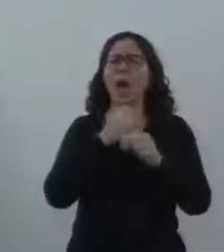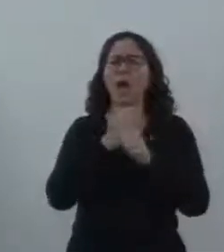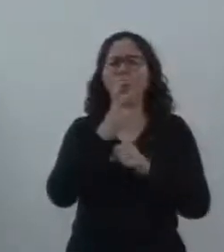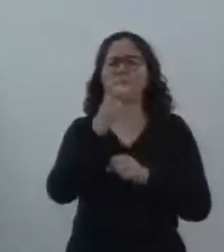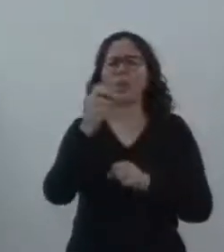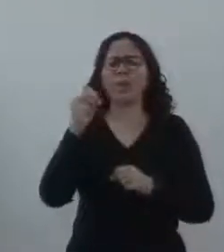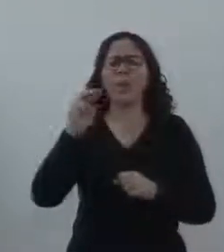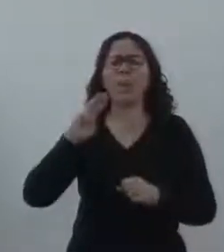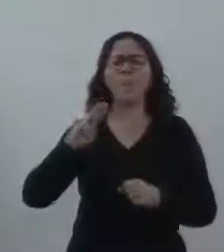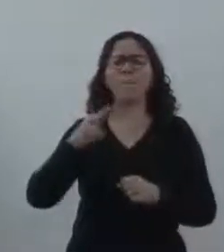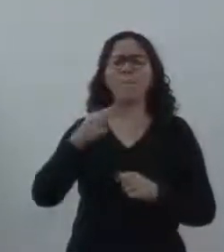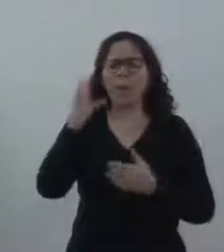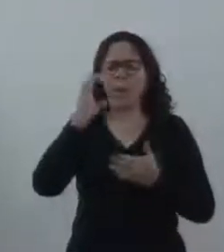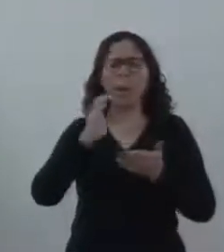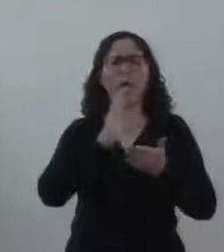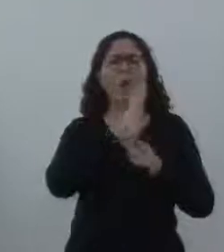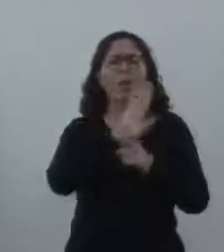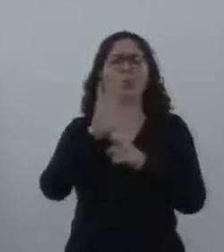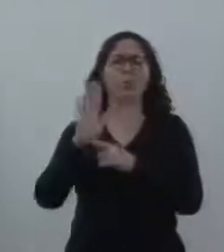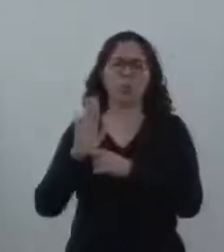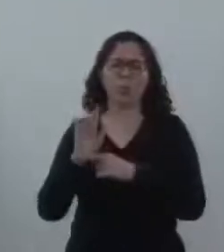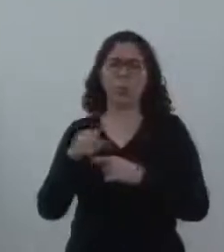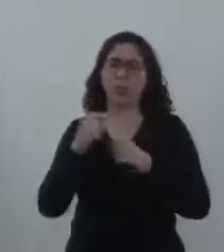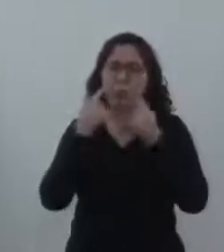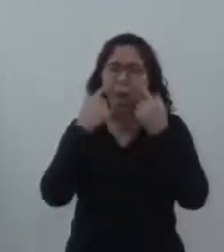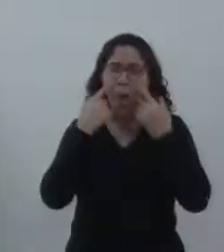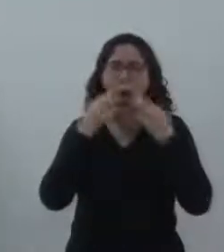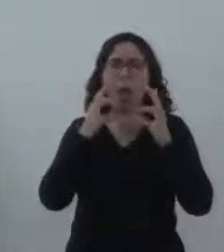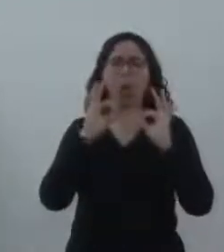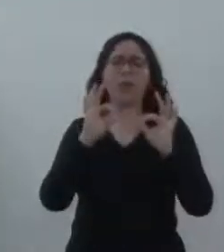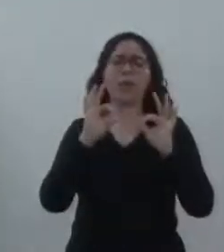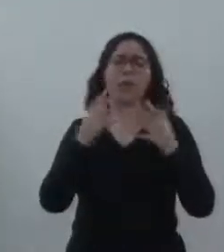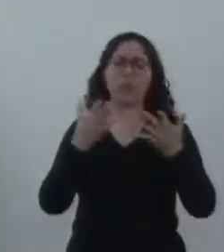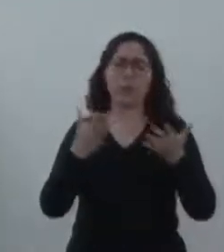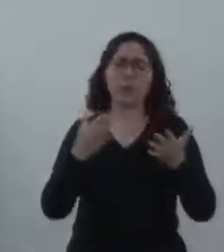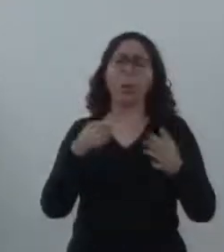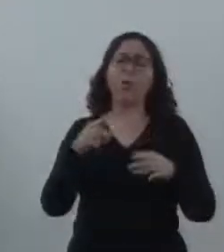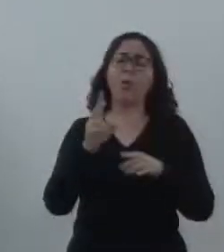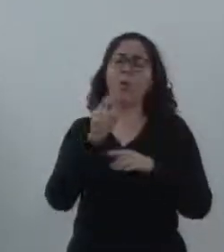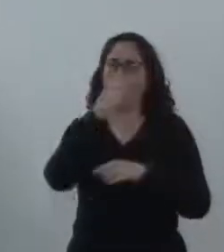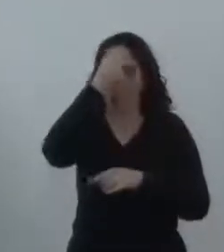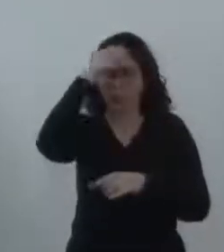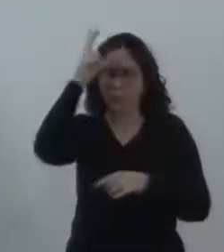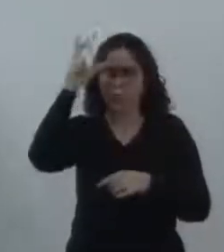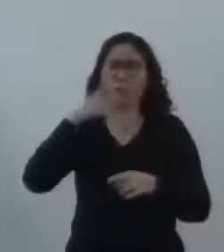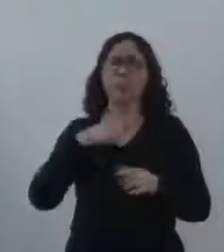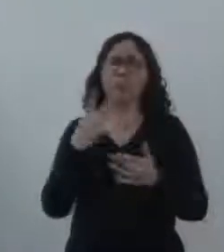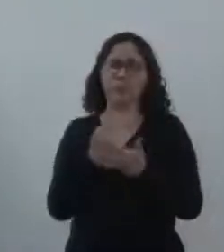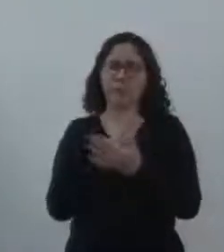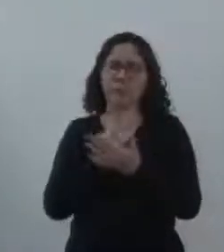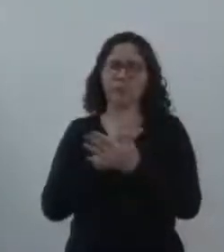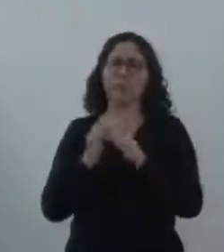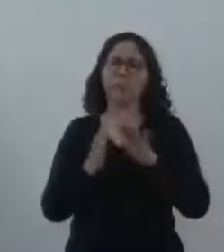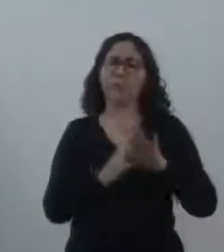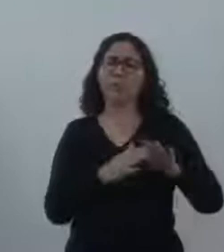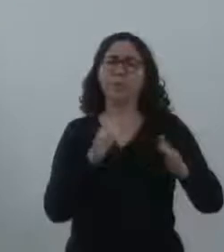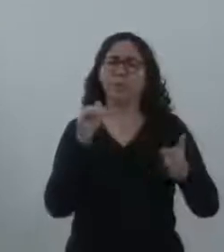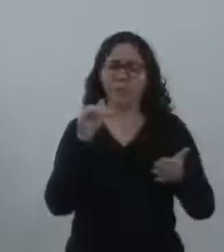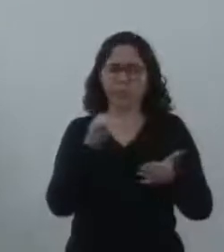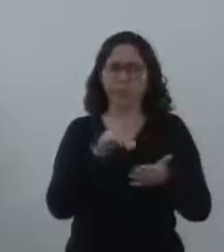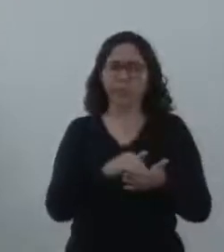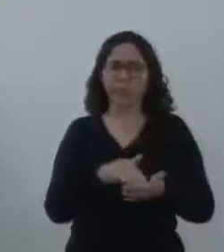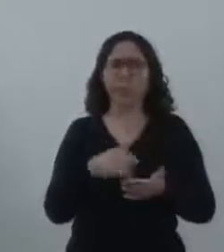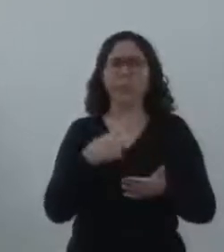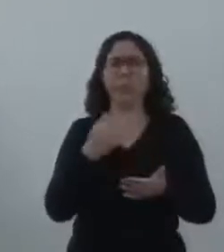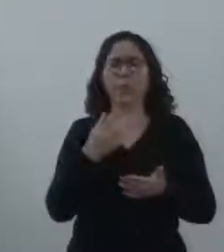para a cidade um ponto positivo? Então fica aí um alerta que a gestão não está no caminho certo. E só para terminar, eu